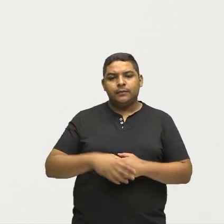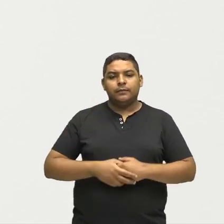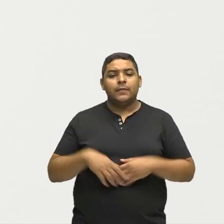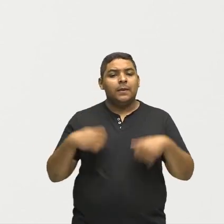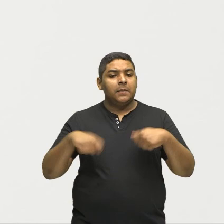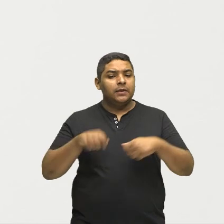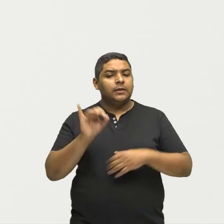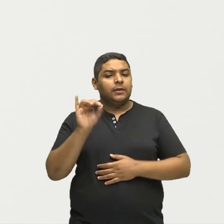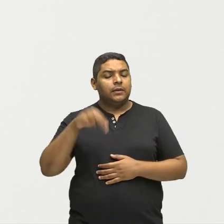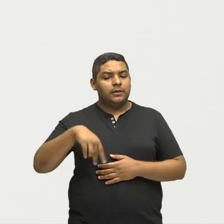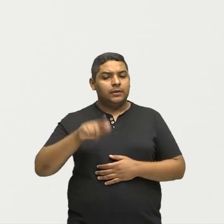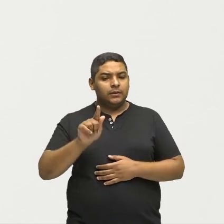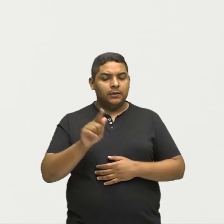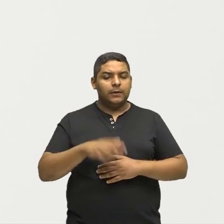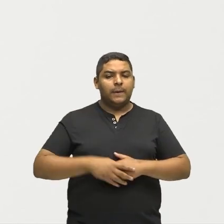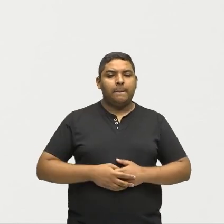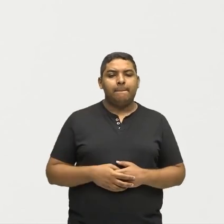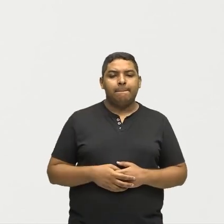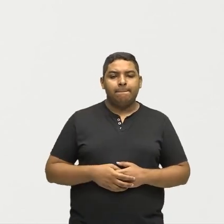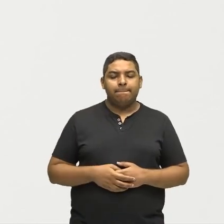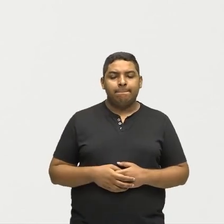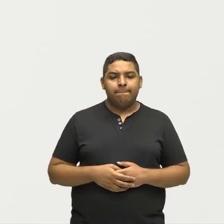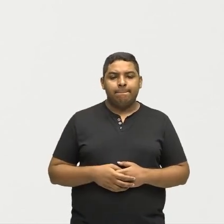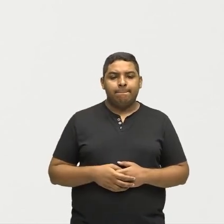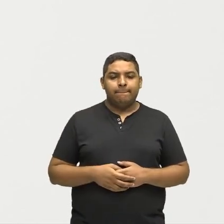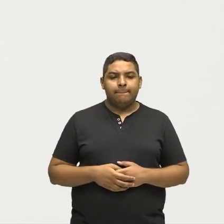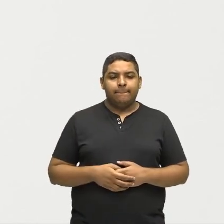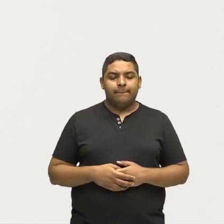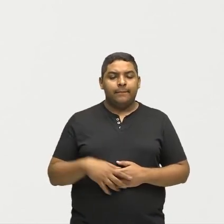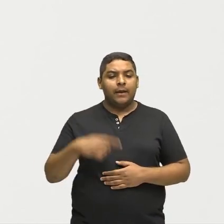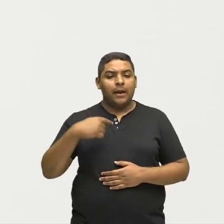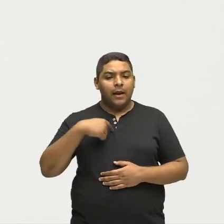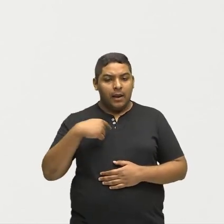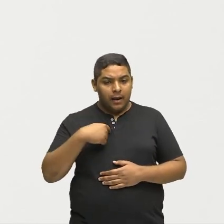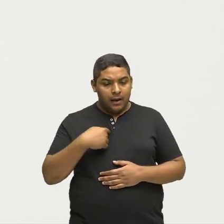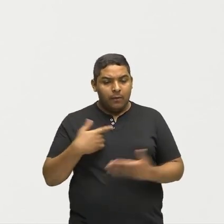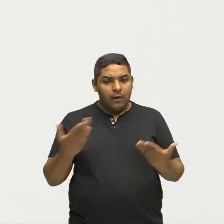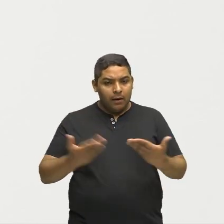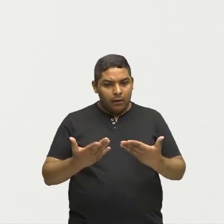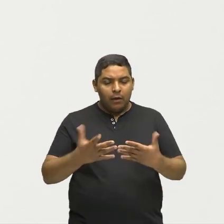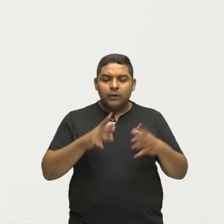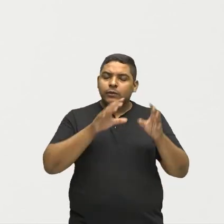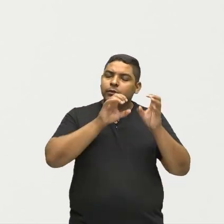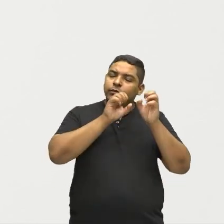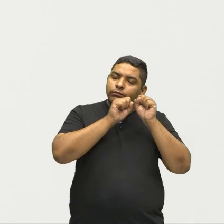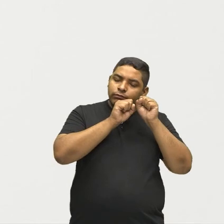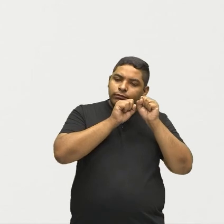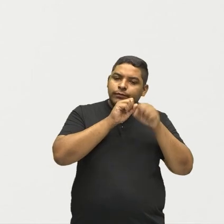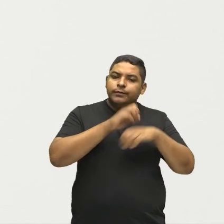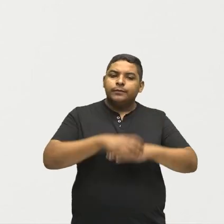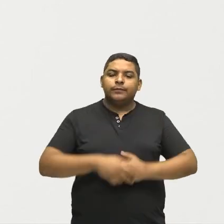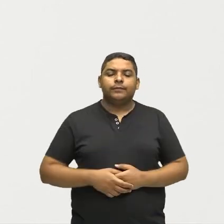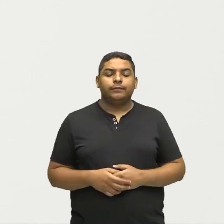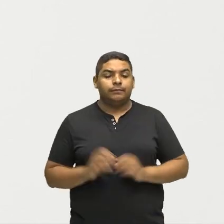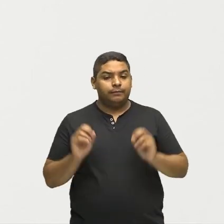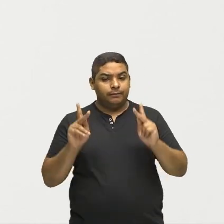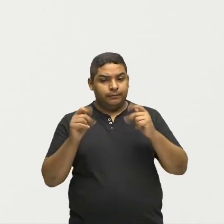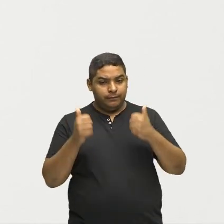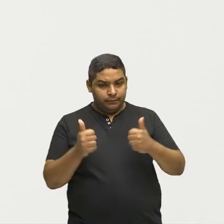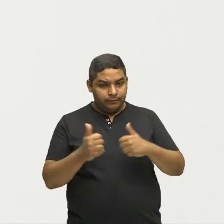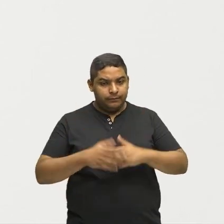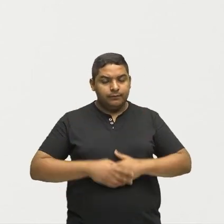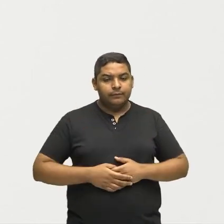ing. Sleeping, I am sleeping, eu estou dormindo. Tudo bem,